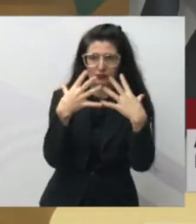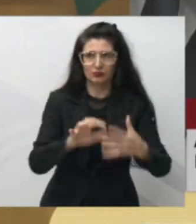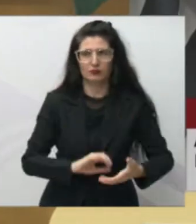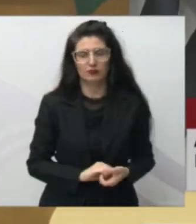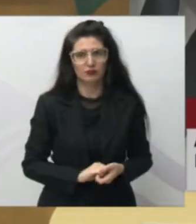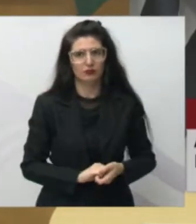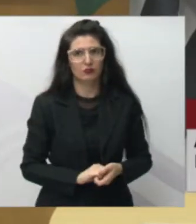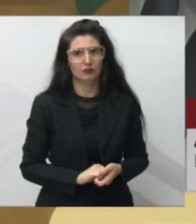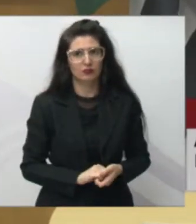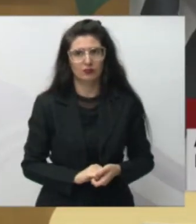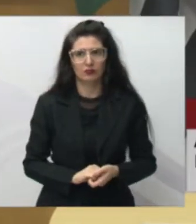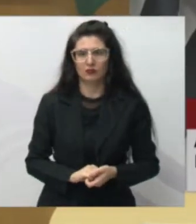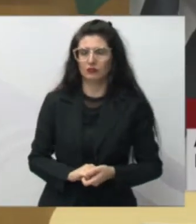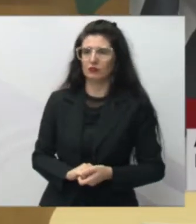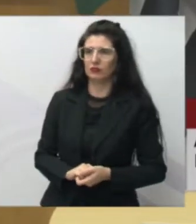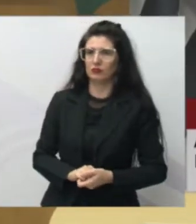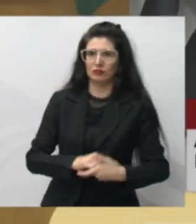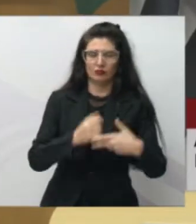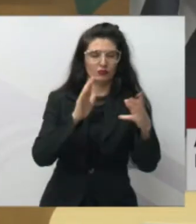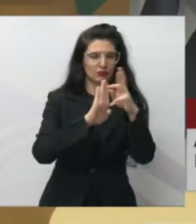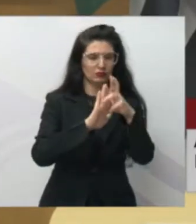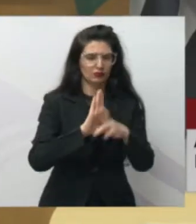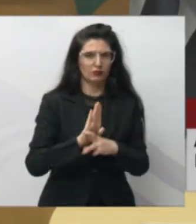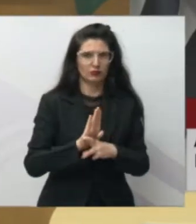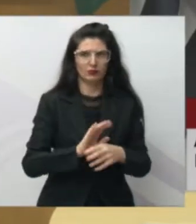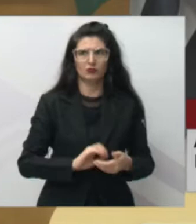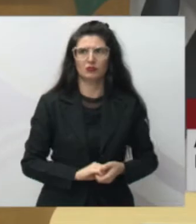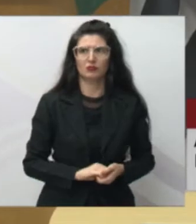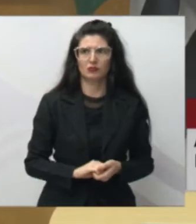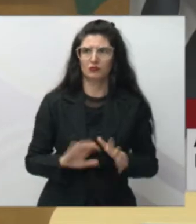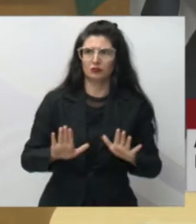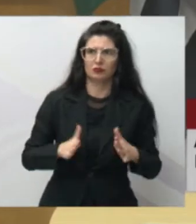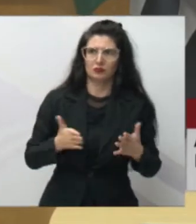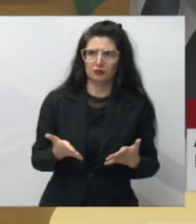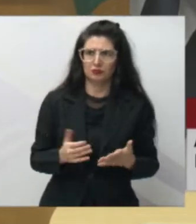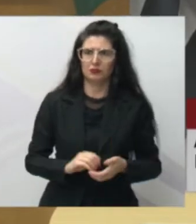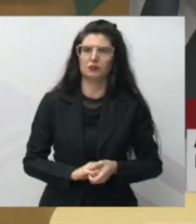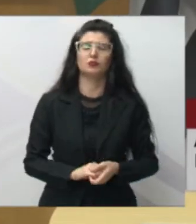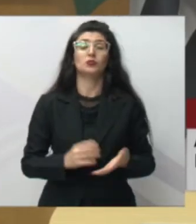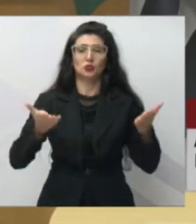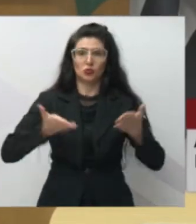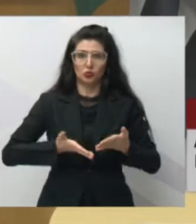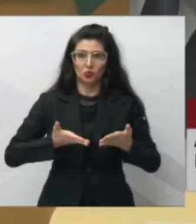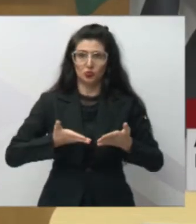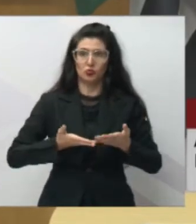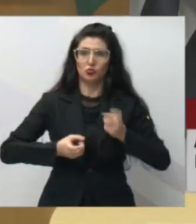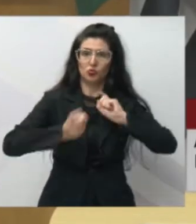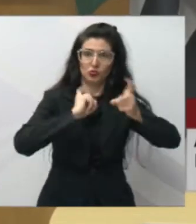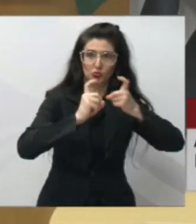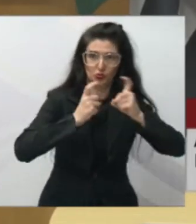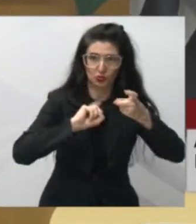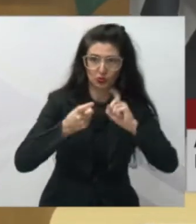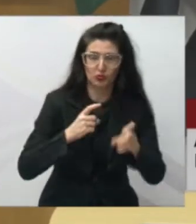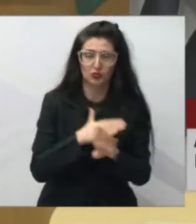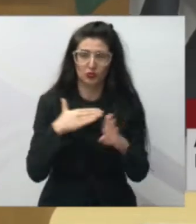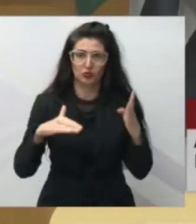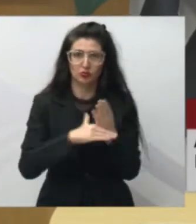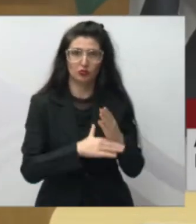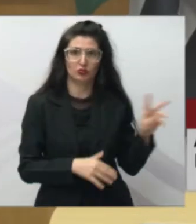dispensada, subscrevemos. Nós hoje nos reunimos com todos os